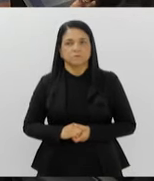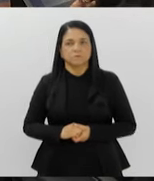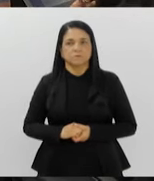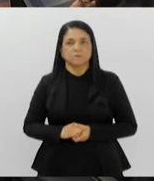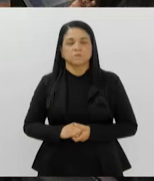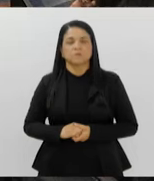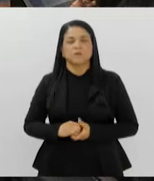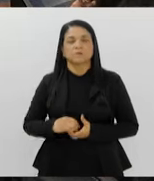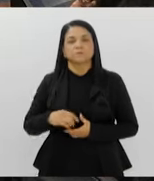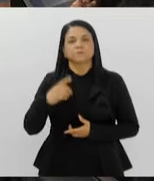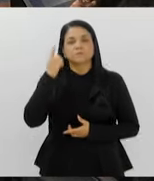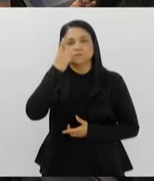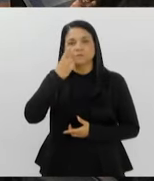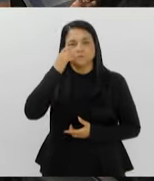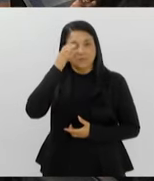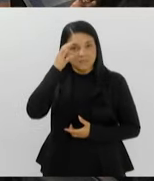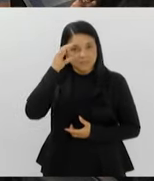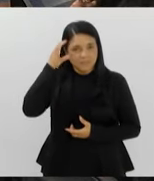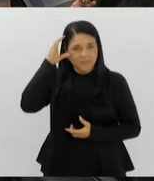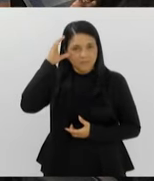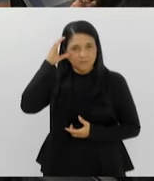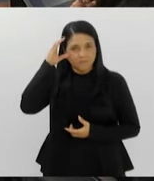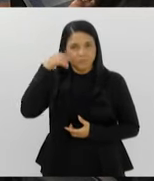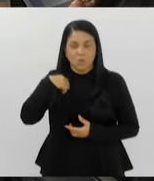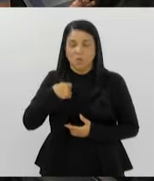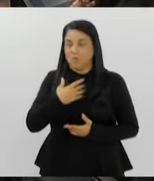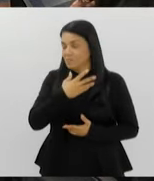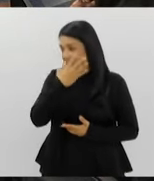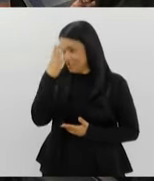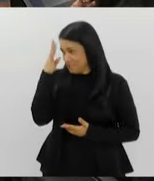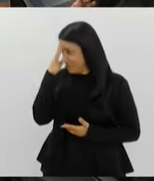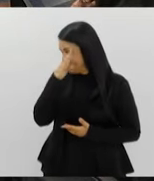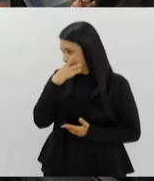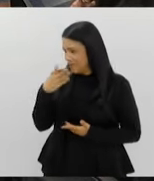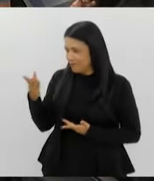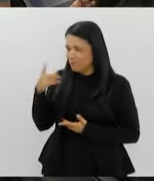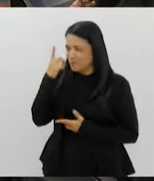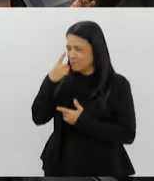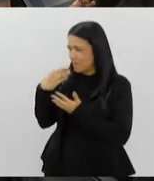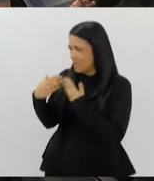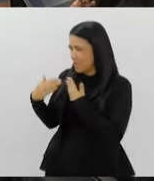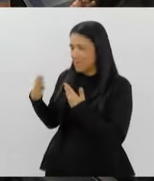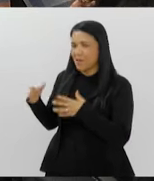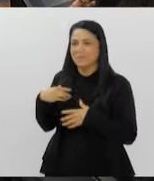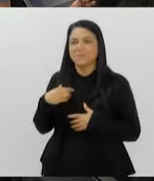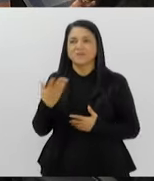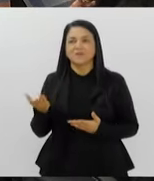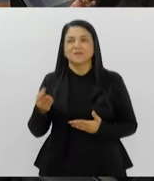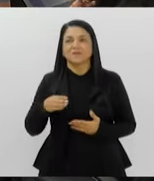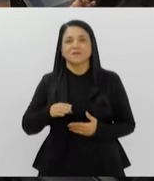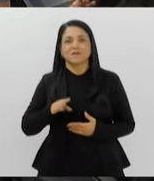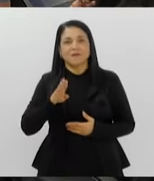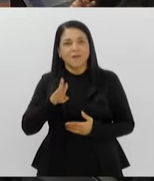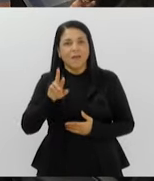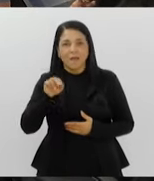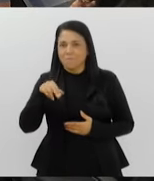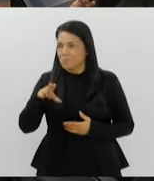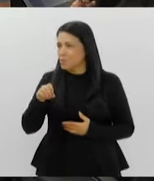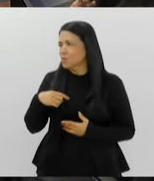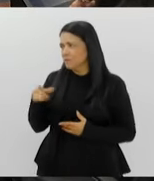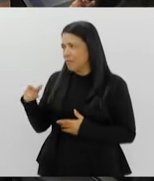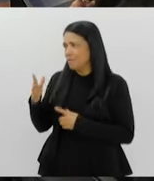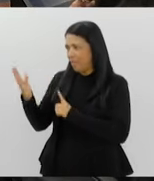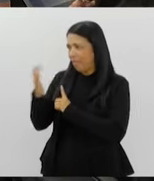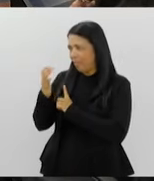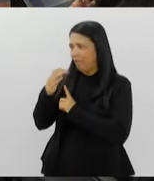Deputada Célia Jordão, por favor. Distrair aqui com o deputado. Tá, Bruno estava aqui também, aí me induziu a erro, né, Mink?